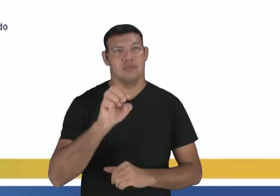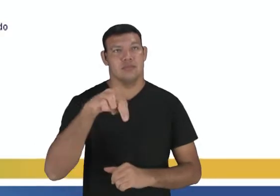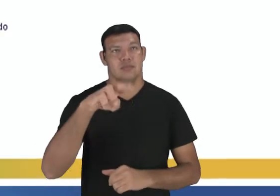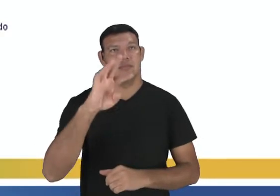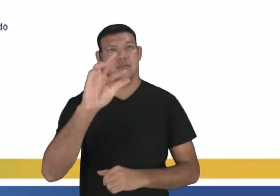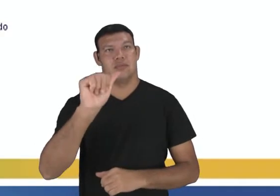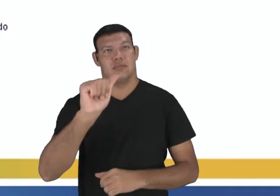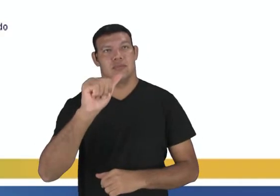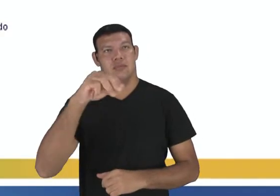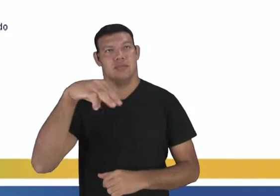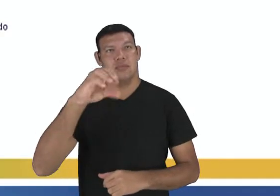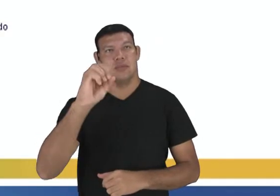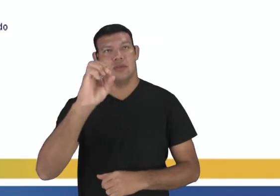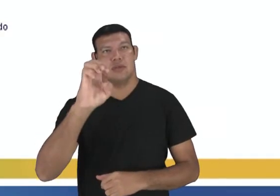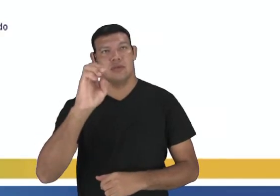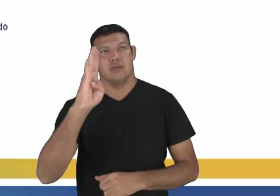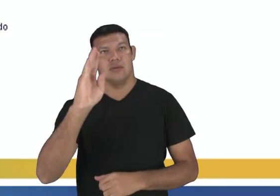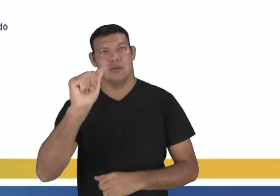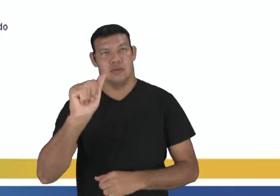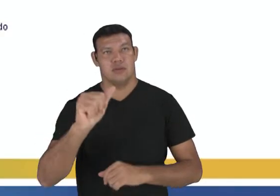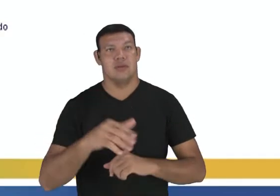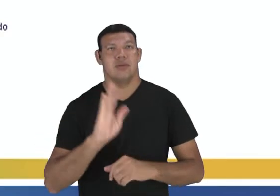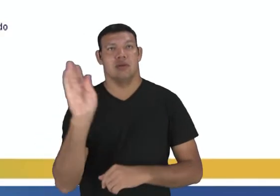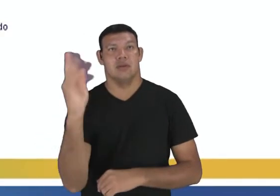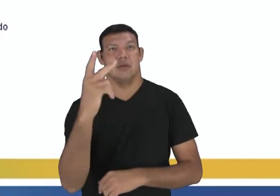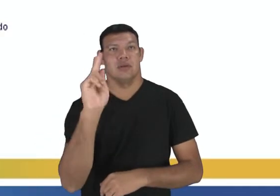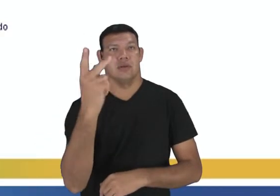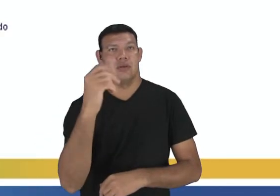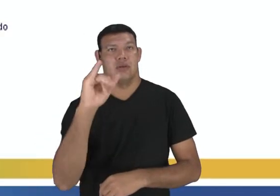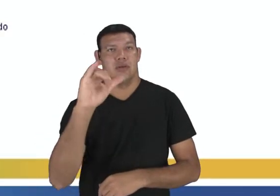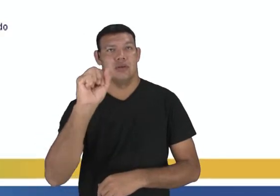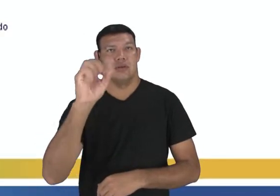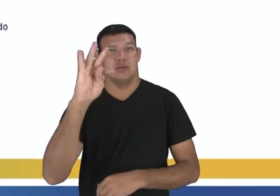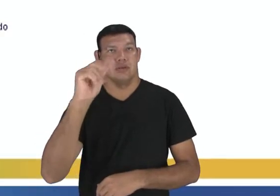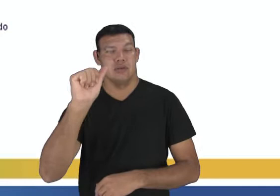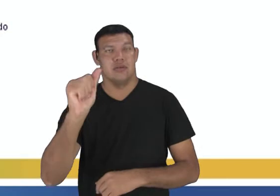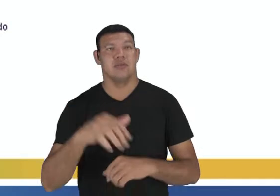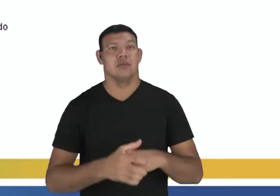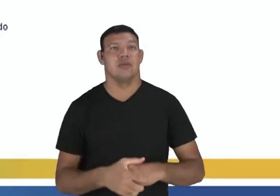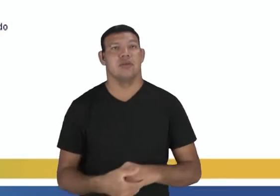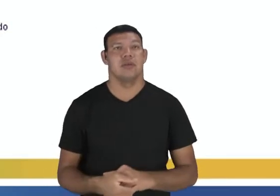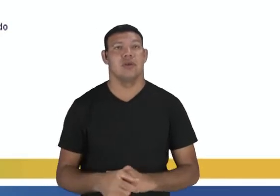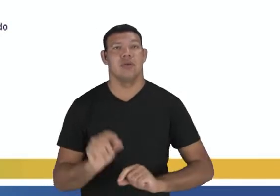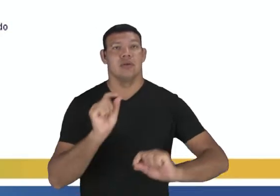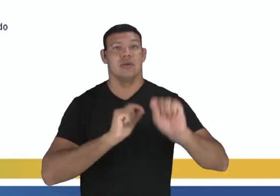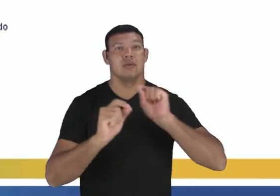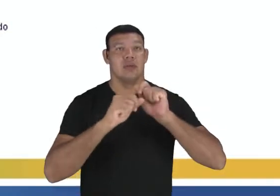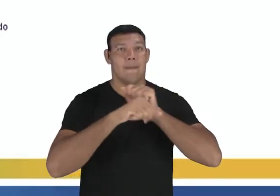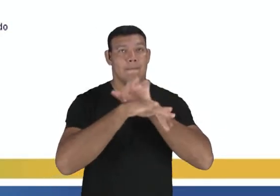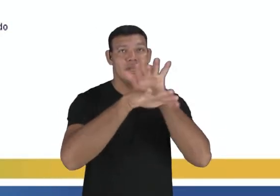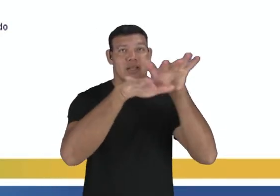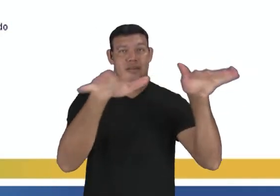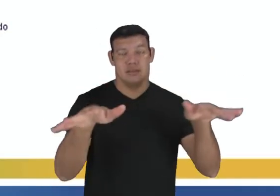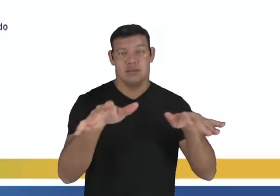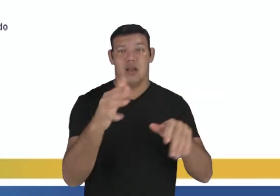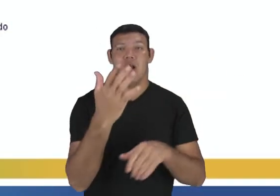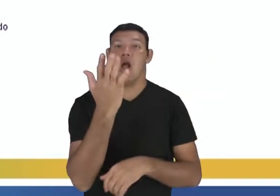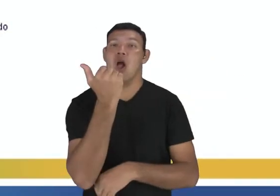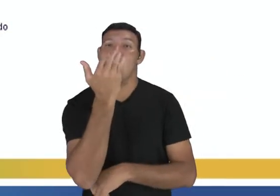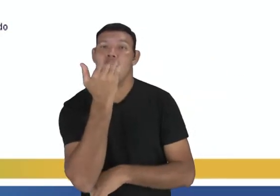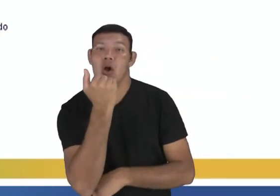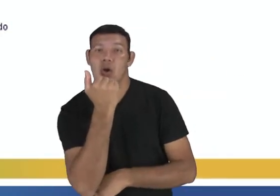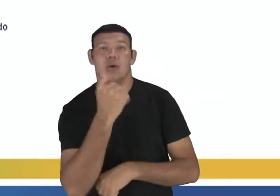da ameba. Como é que ela é disseminada? Pela ingestão de alimentos lavados com água contaminada, tá bom? Nessa